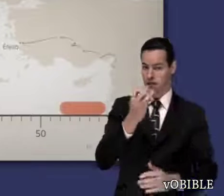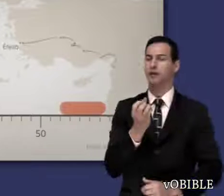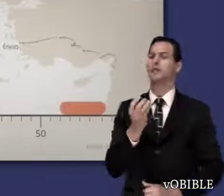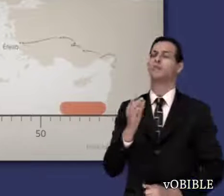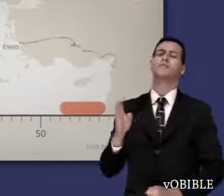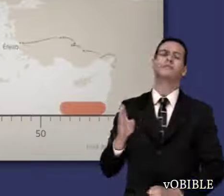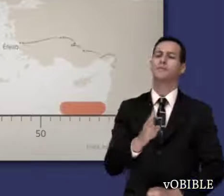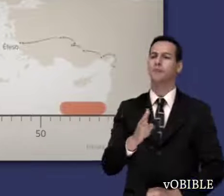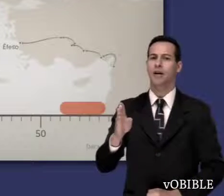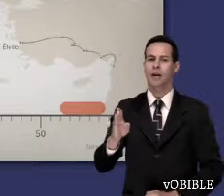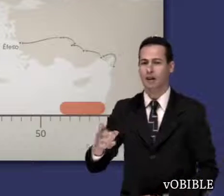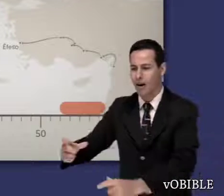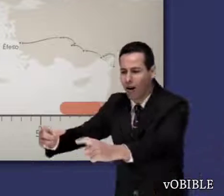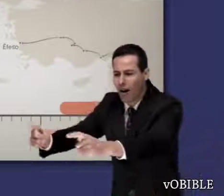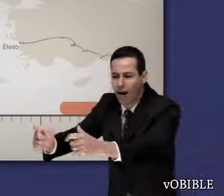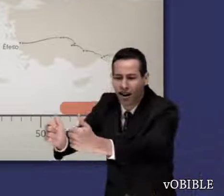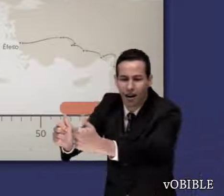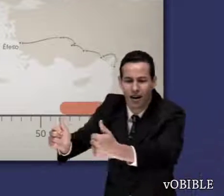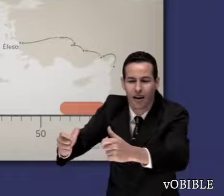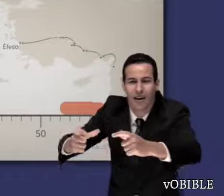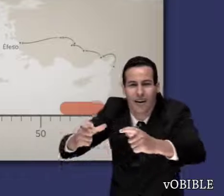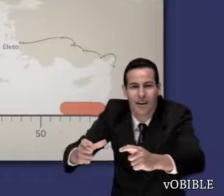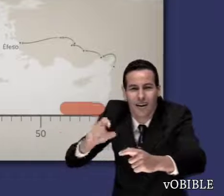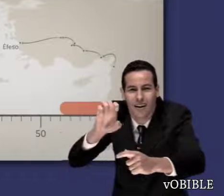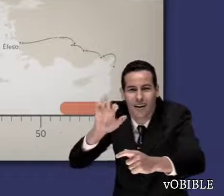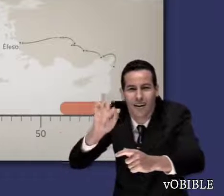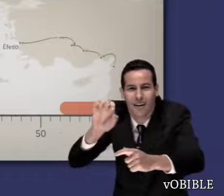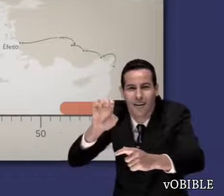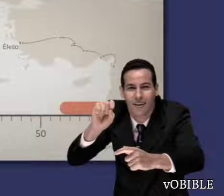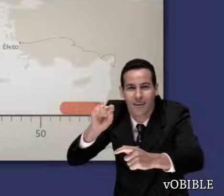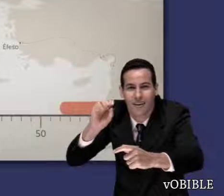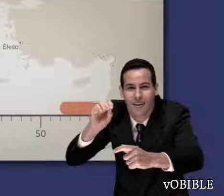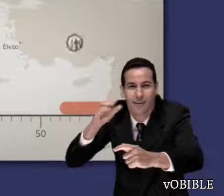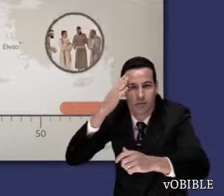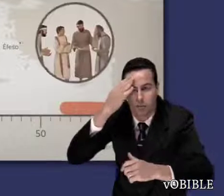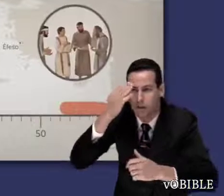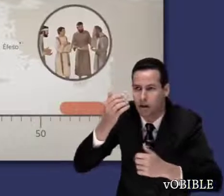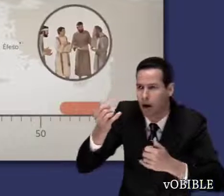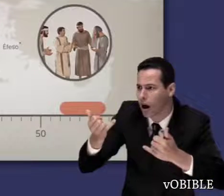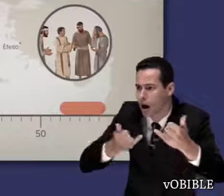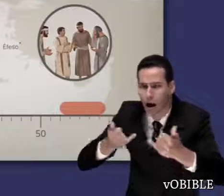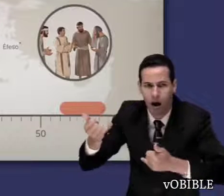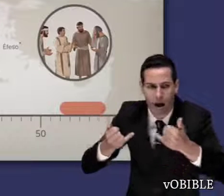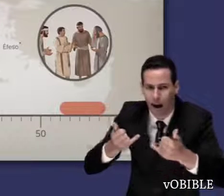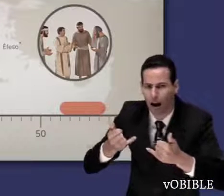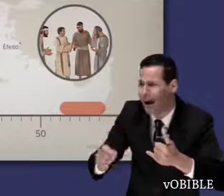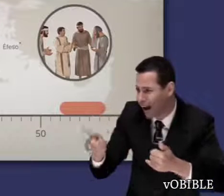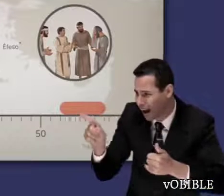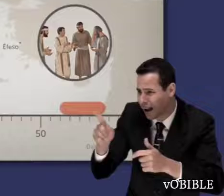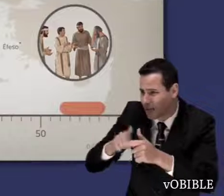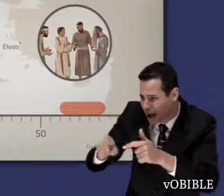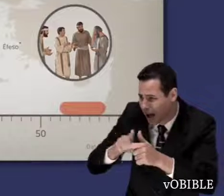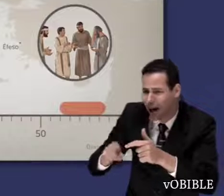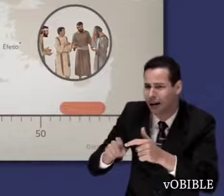Durante sua terceira viagem missionária, pelo visto enquanto estava em Éfeso, Paulo recebeu uma carta e notícias preocupantes sobre a